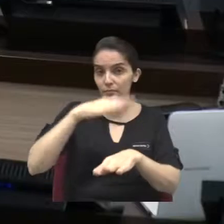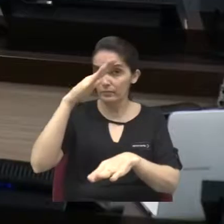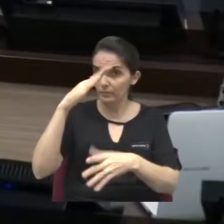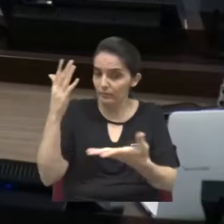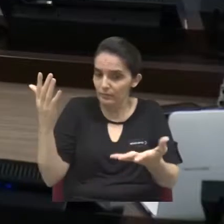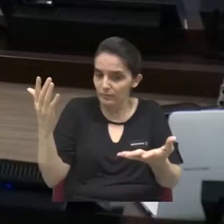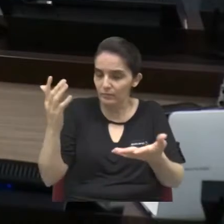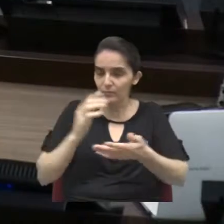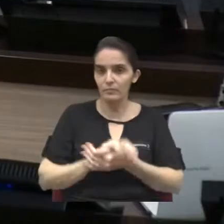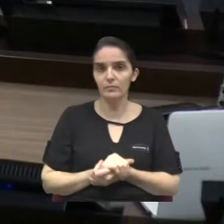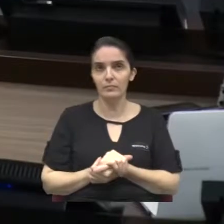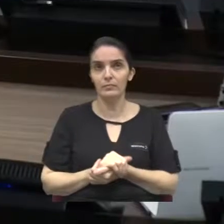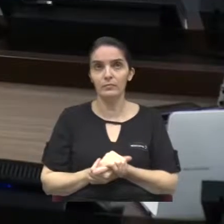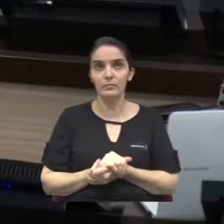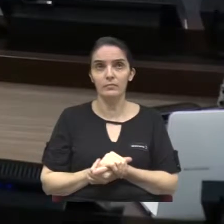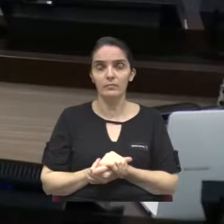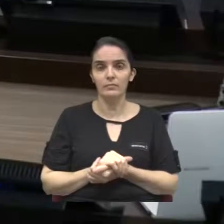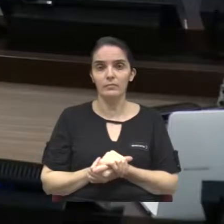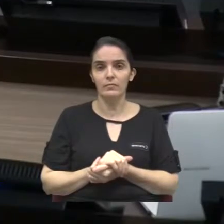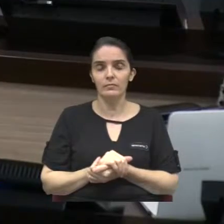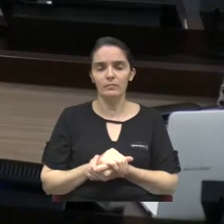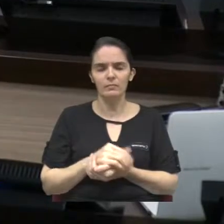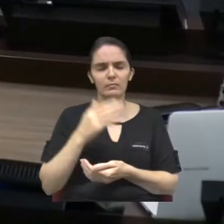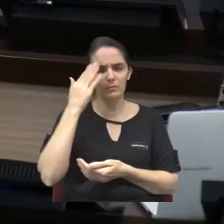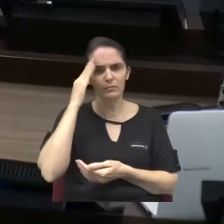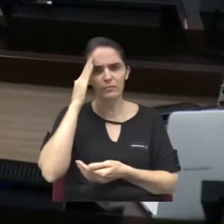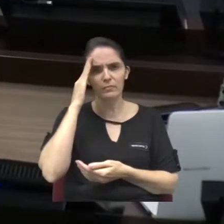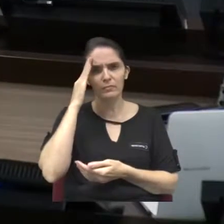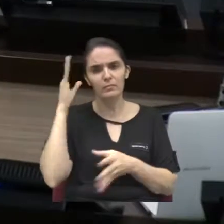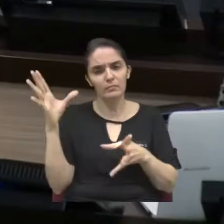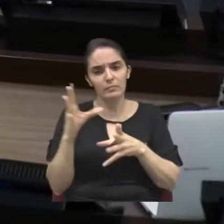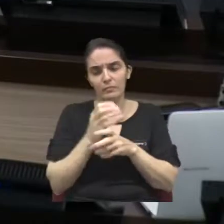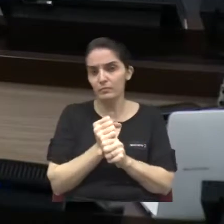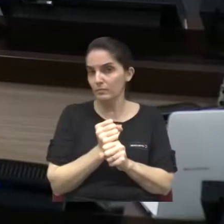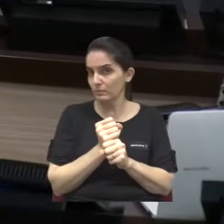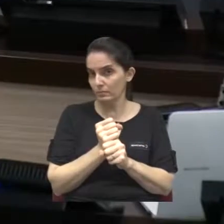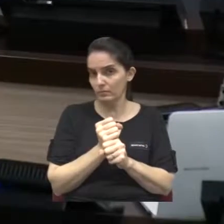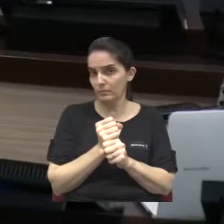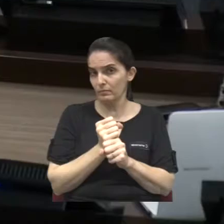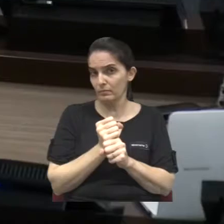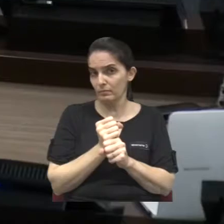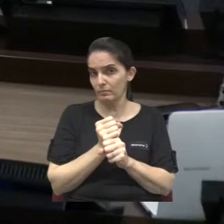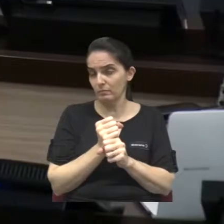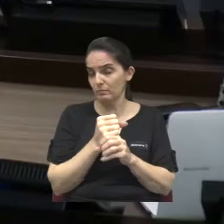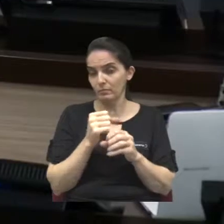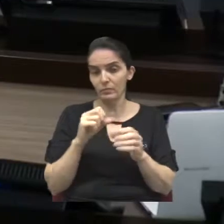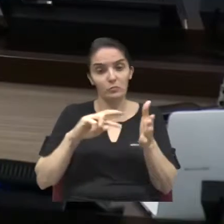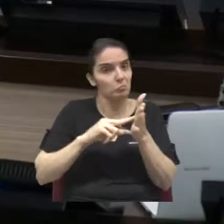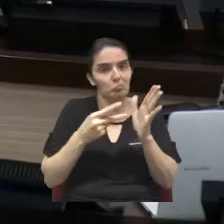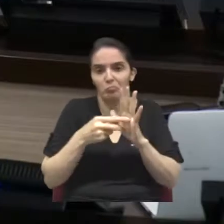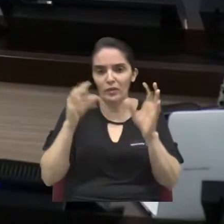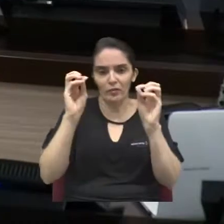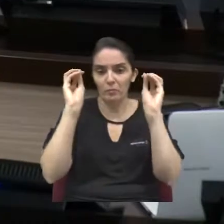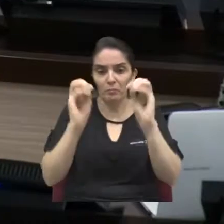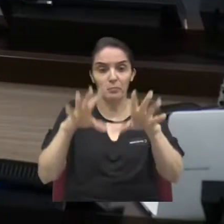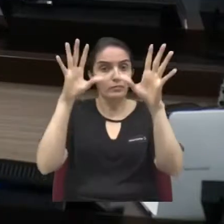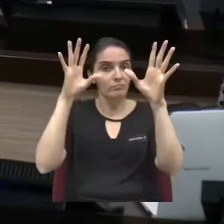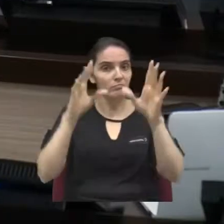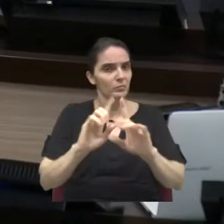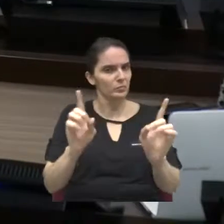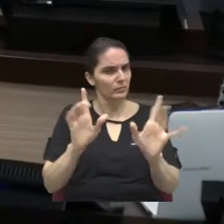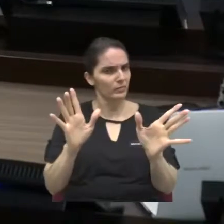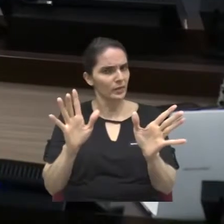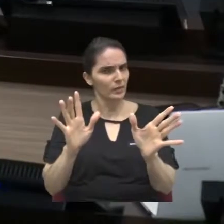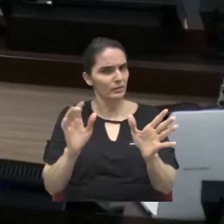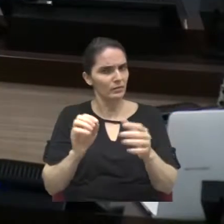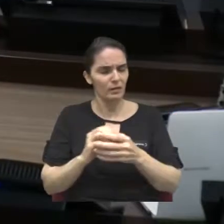E eu entendo que matemática não é mágica, não se tiram soluções da